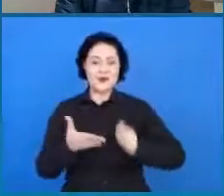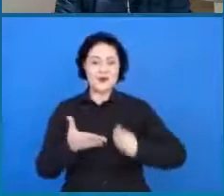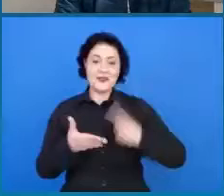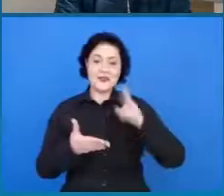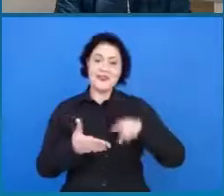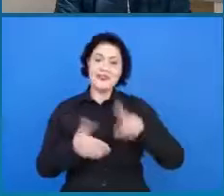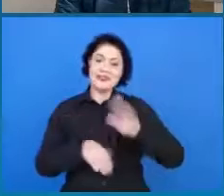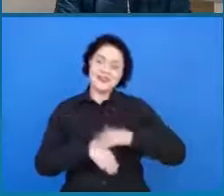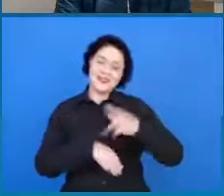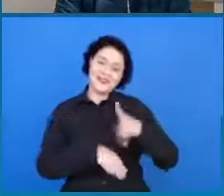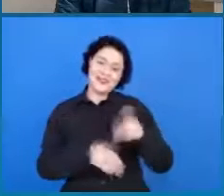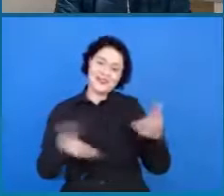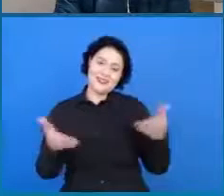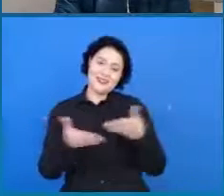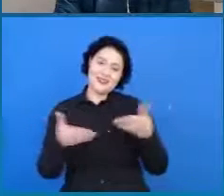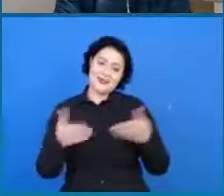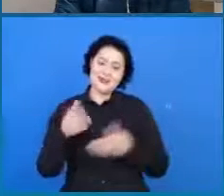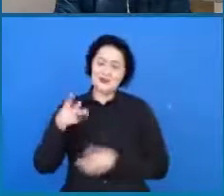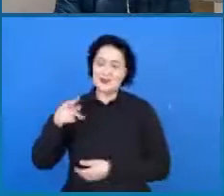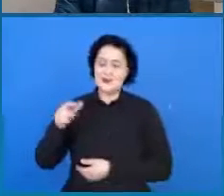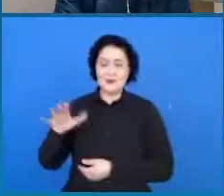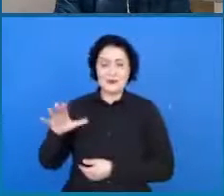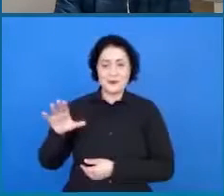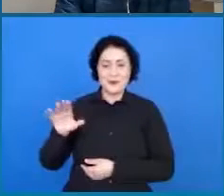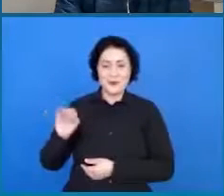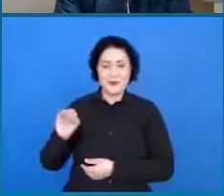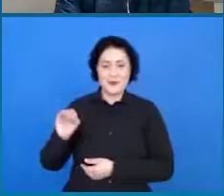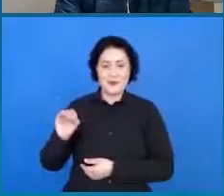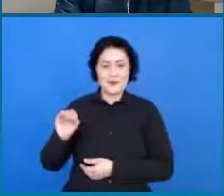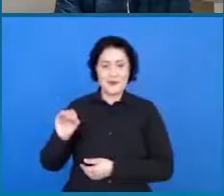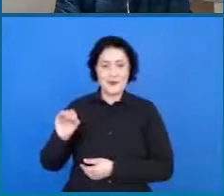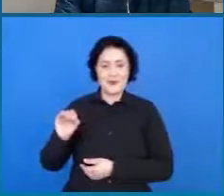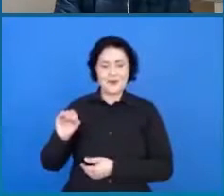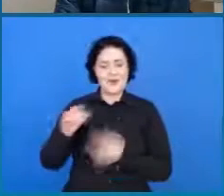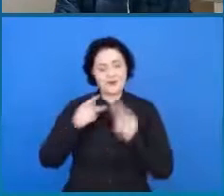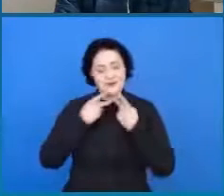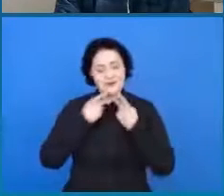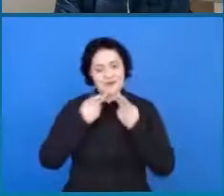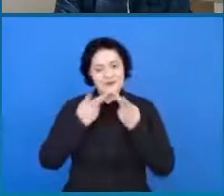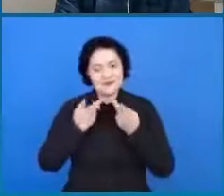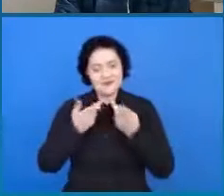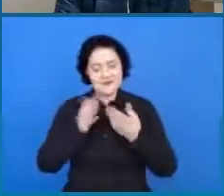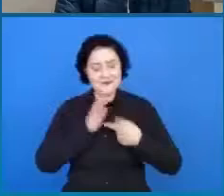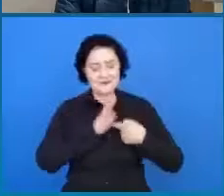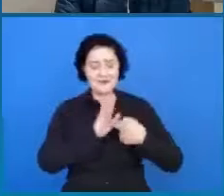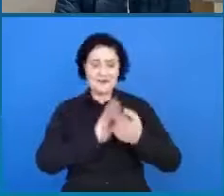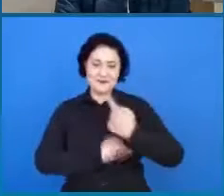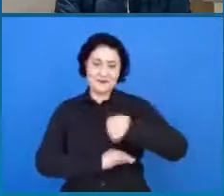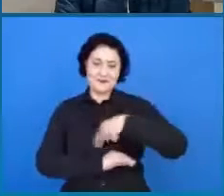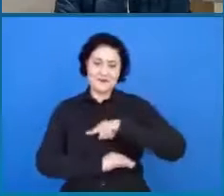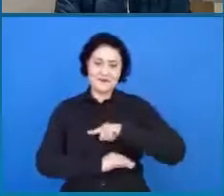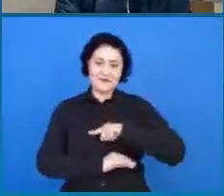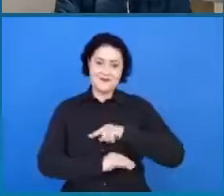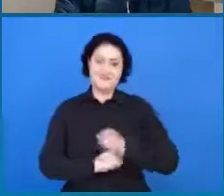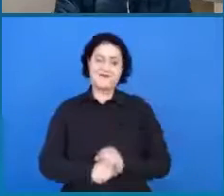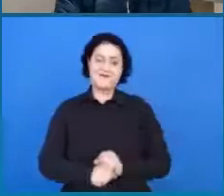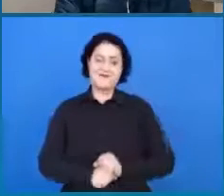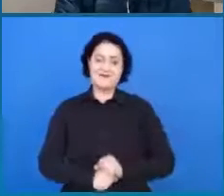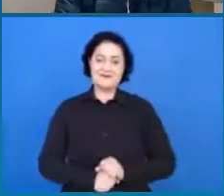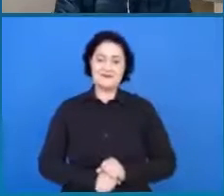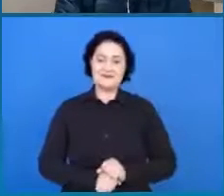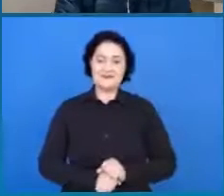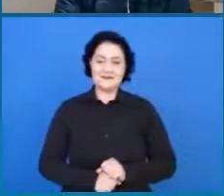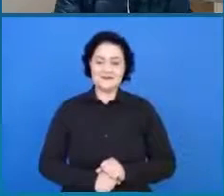é justamente esse que o Paulo acabou de nos e trazer feito e